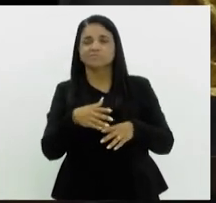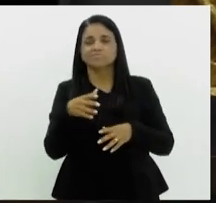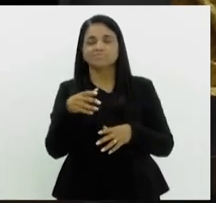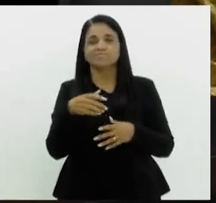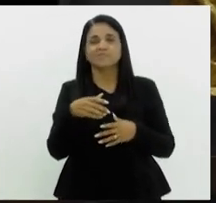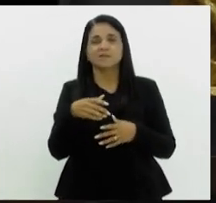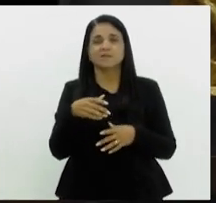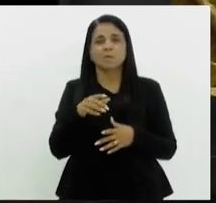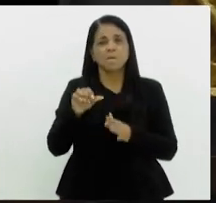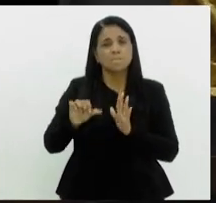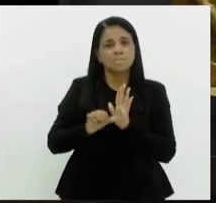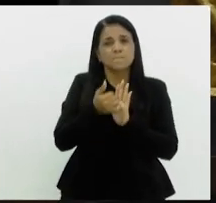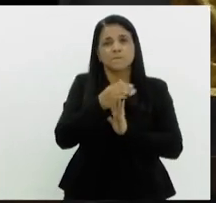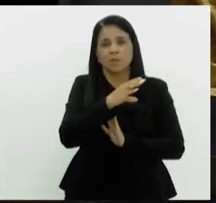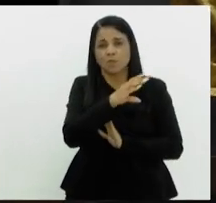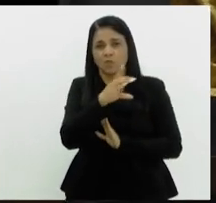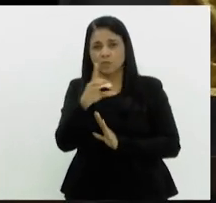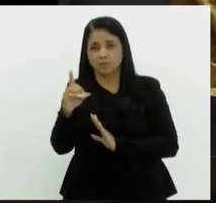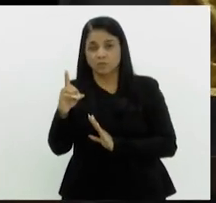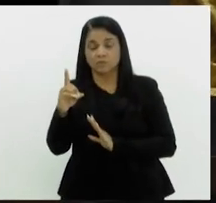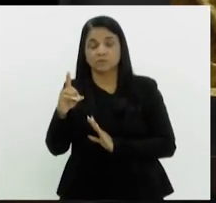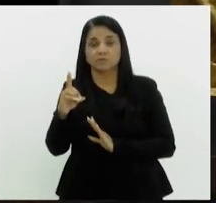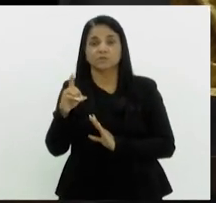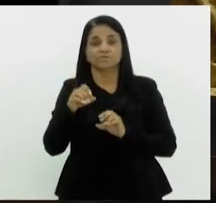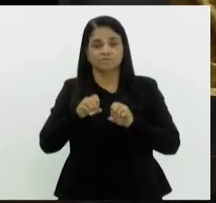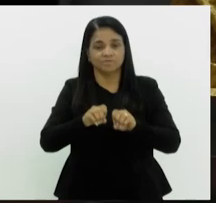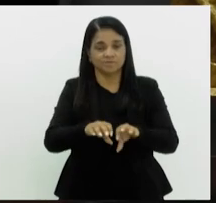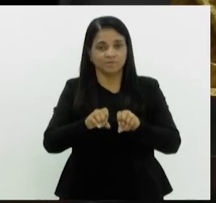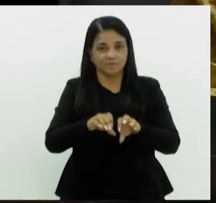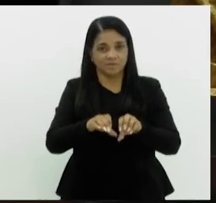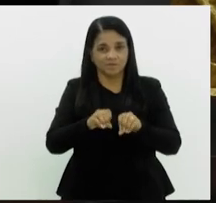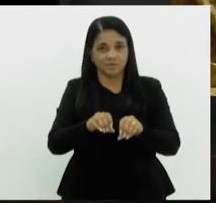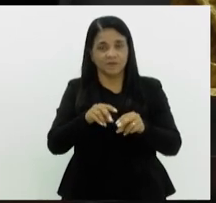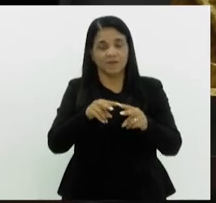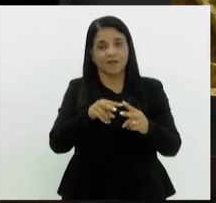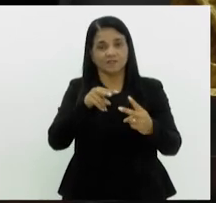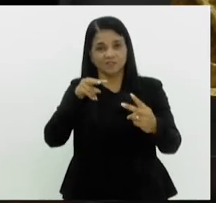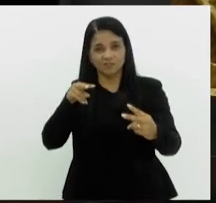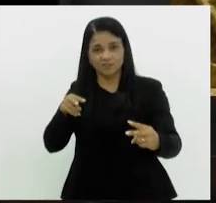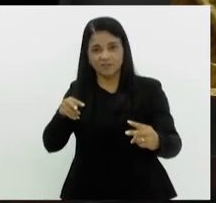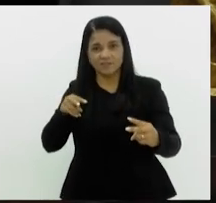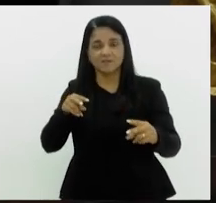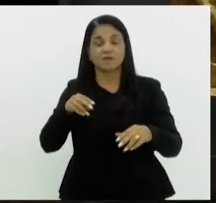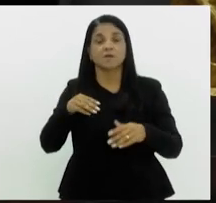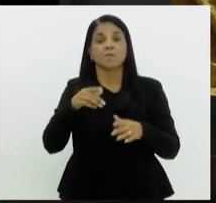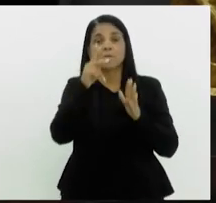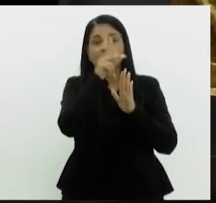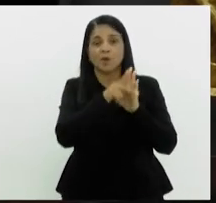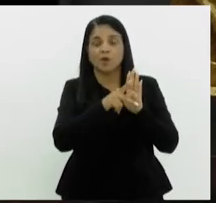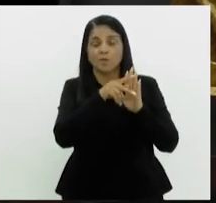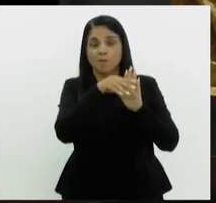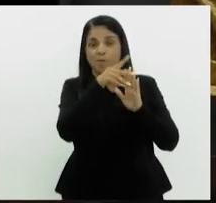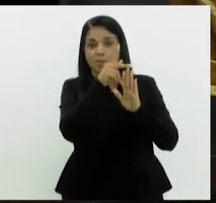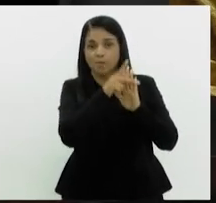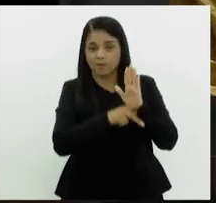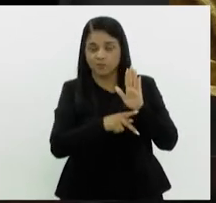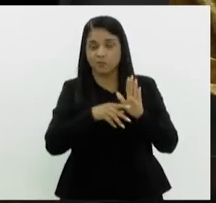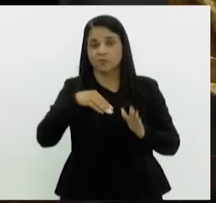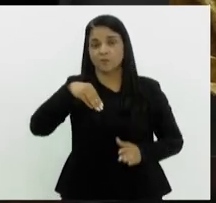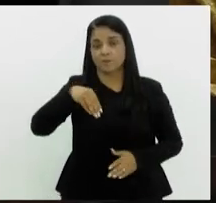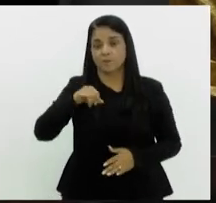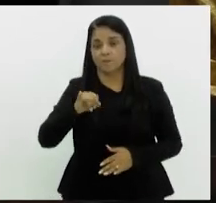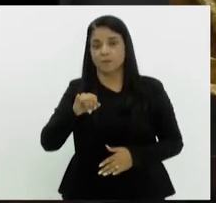Foi a primeira coordenadora de educação à distância pelo projeto Minerva. Vale ressaltar que a Helena já